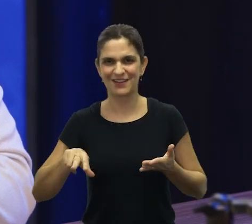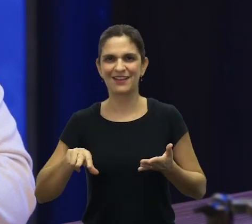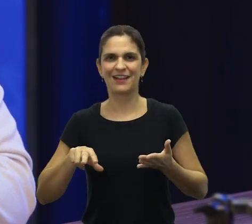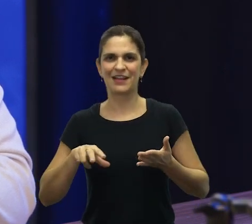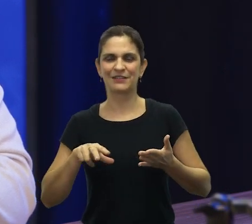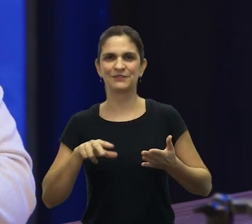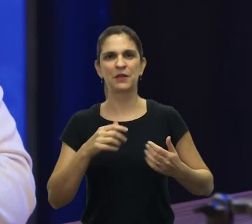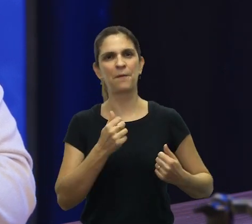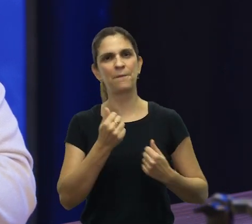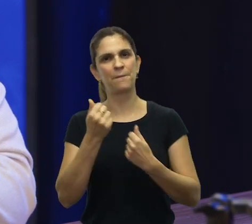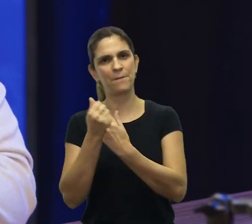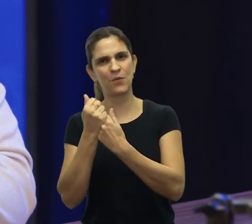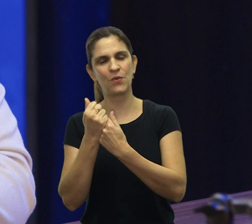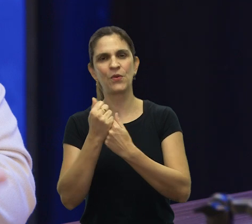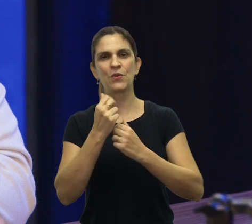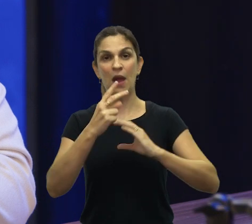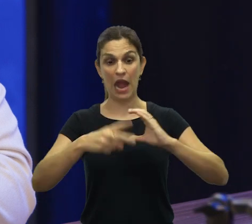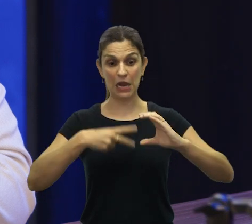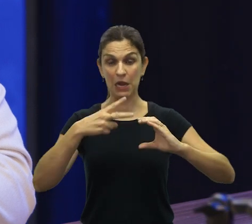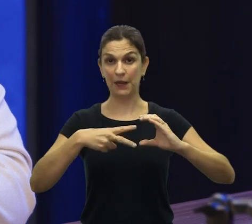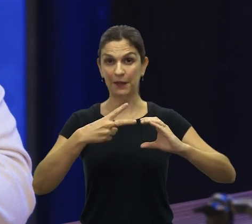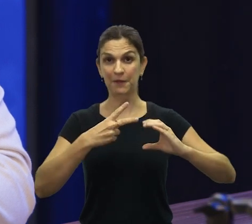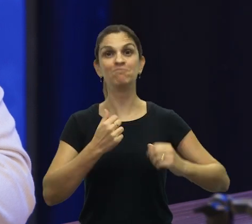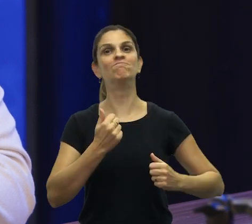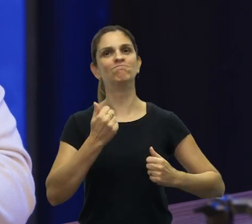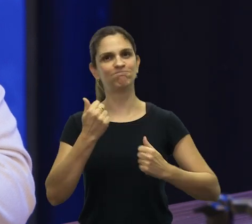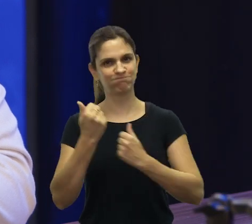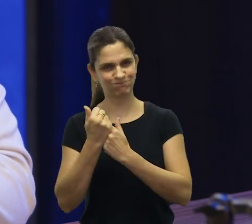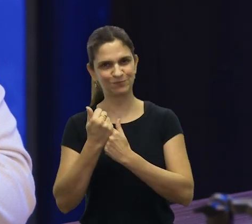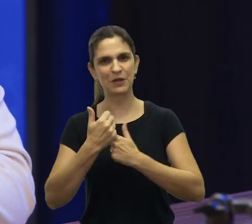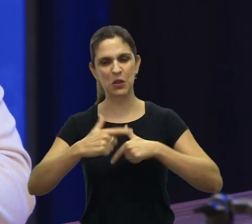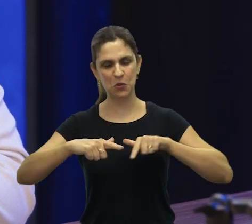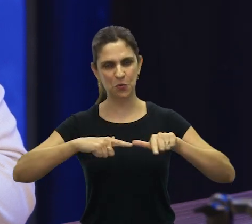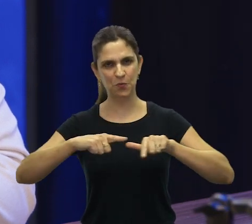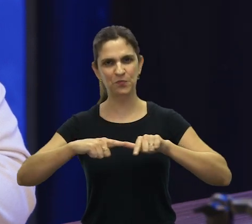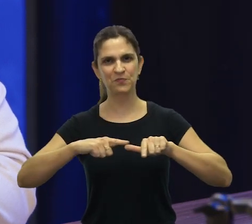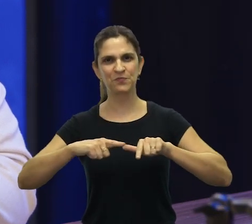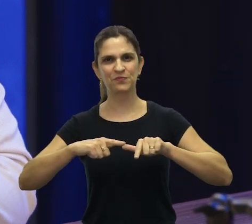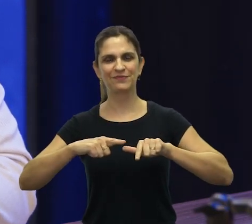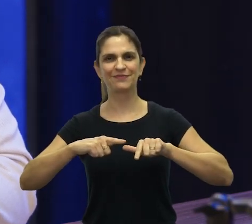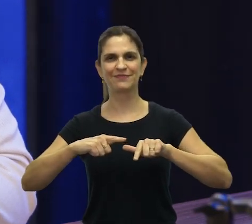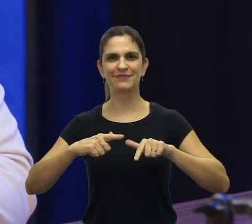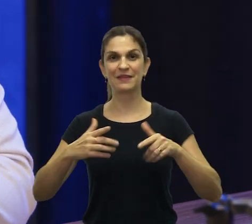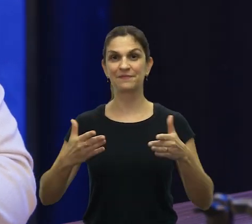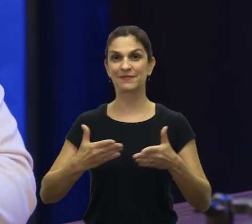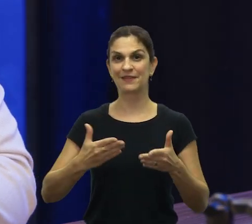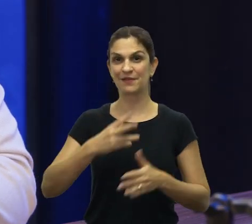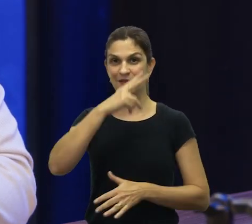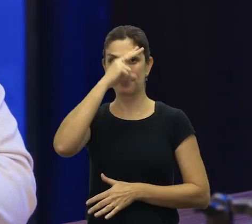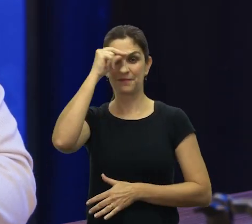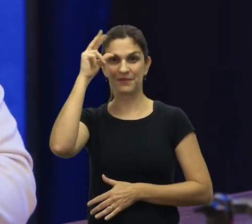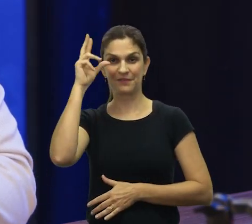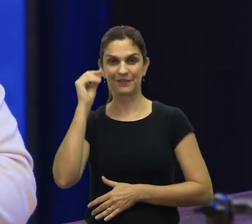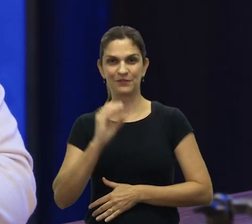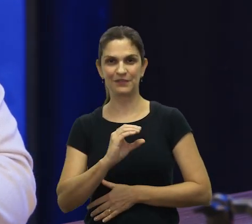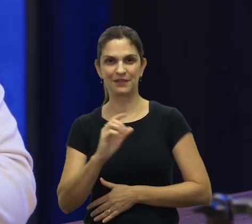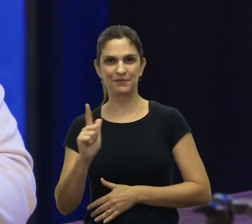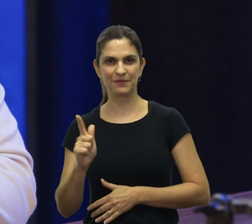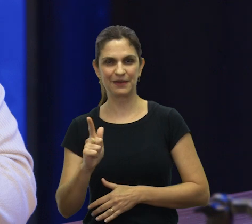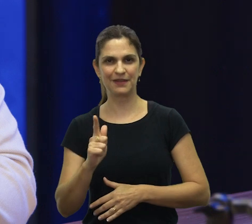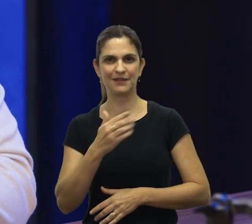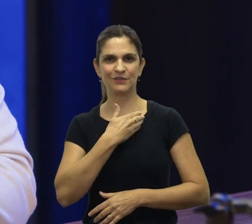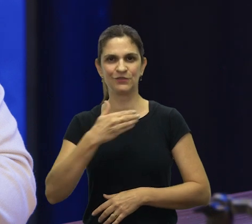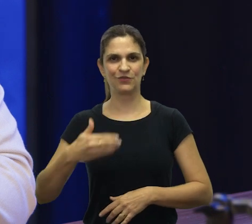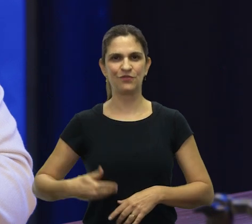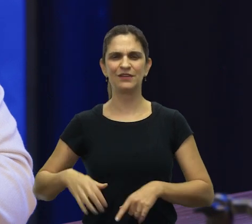de apoiar. Nós tivemos sempre o apoio da Câmara, dos vereadores, agora da Prefeitura de Campo Grande, do